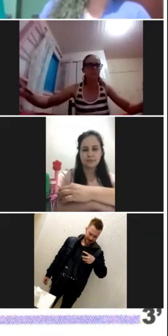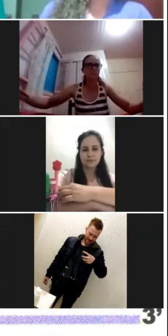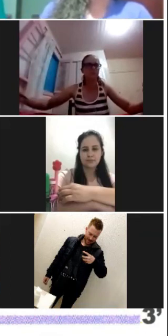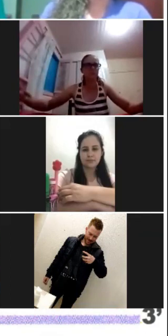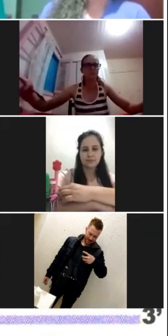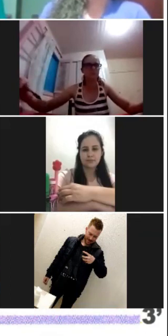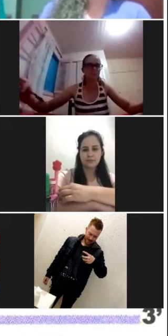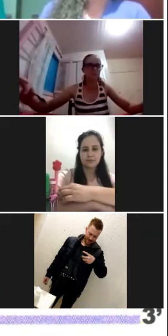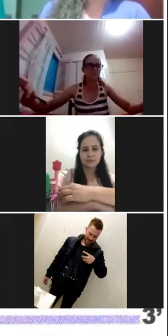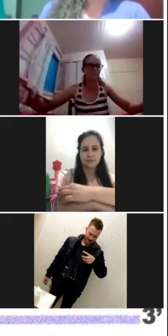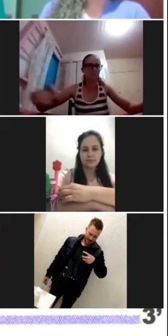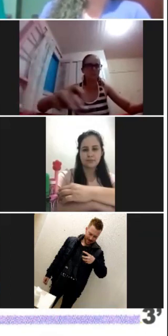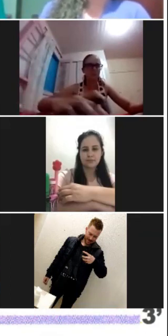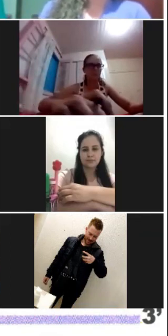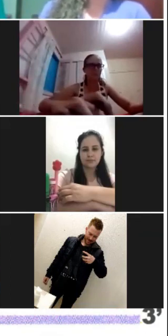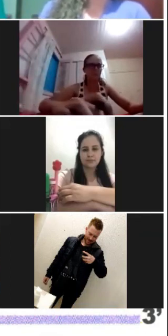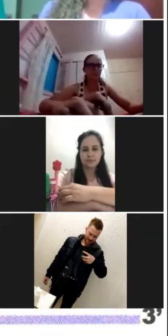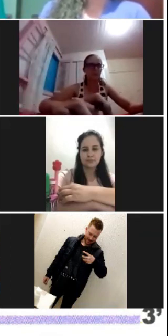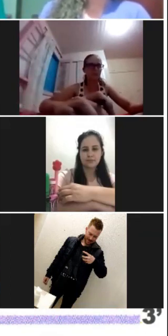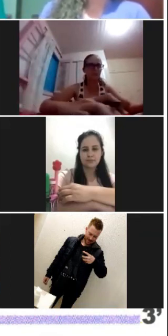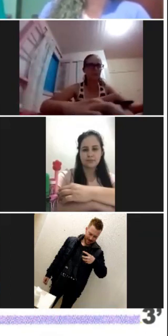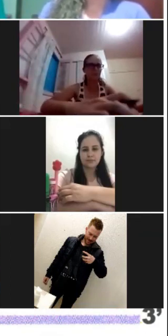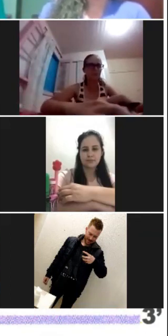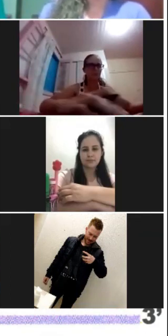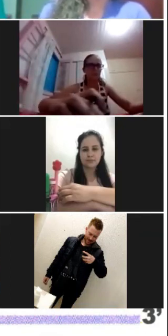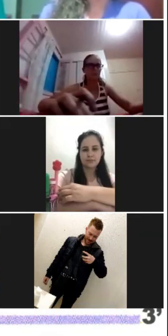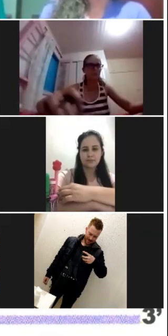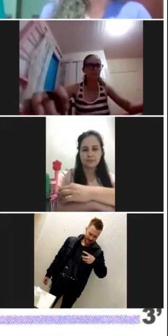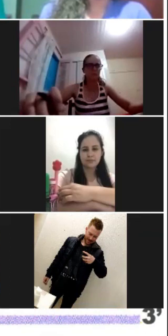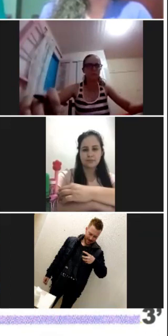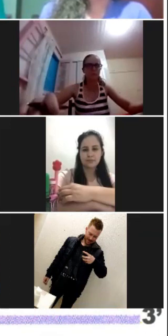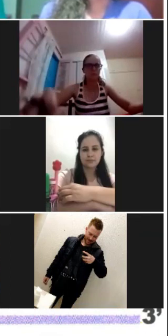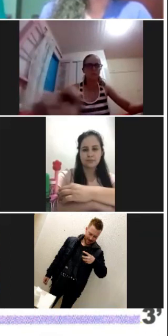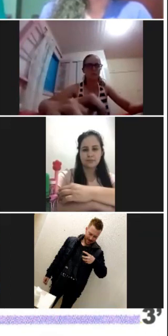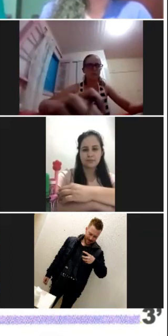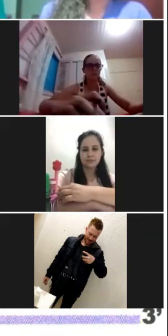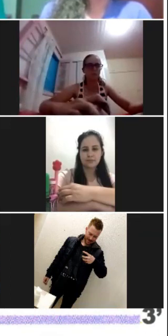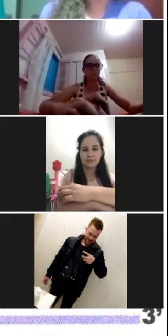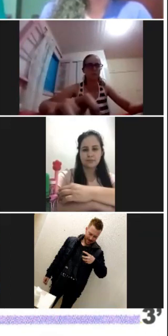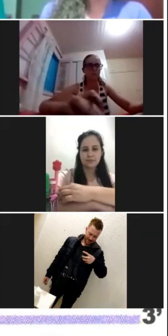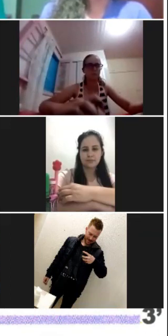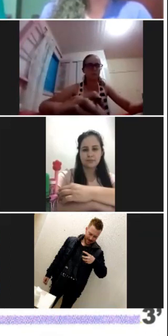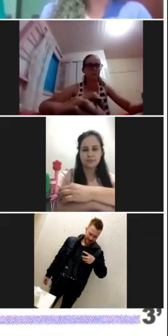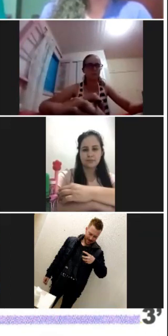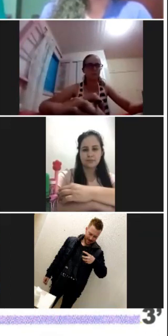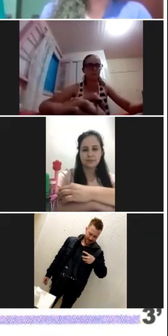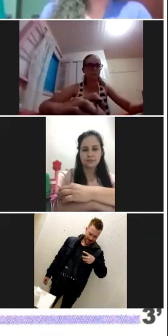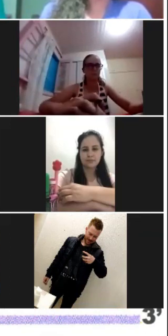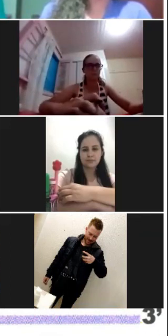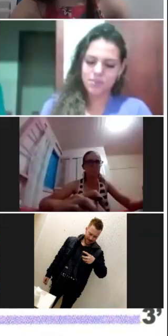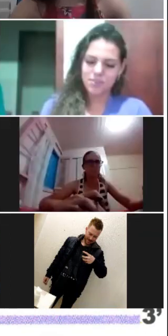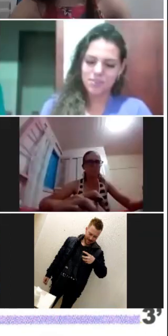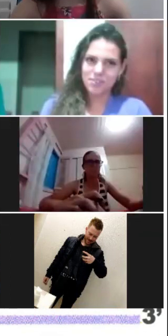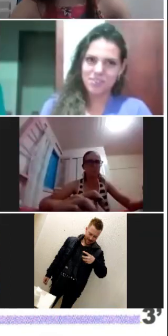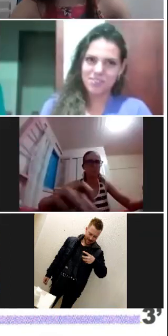síntese da nova fita de DNA. A DNA polimerase, então, apenas sintetiza a fita no sentido 5 e 3 linhas da